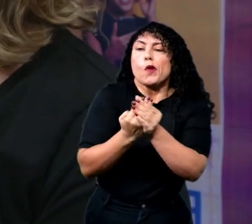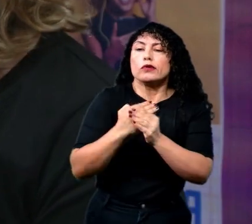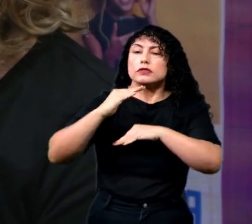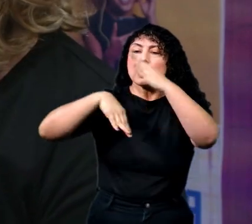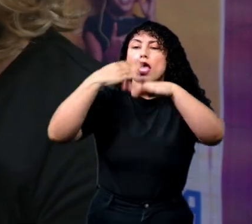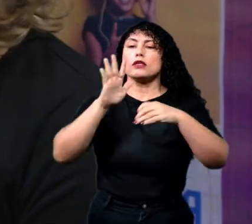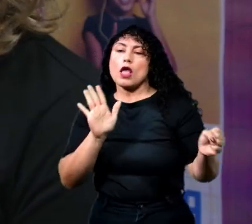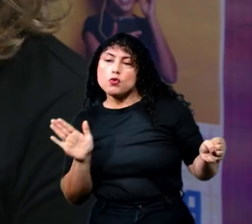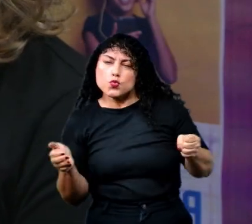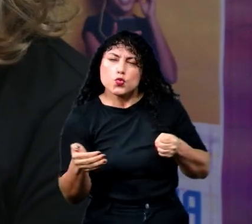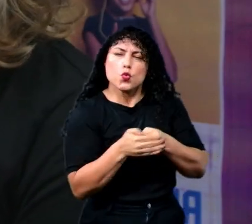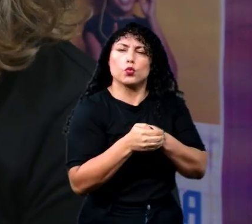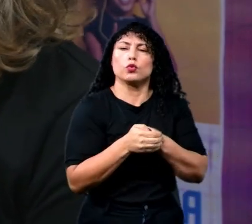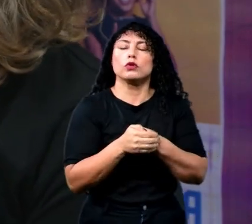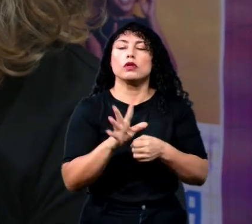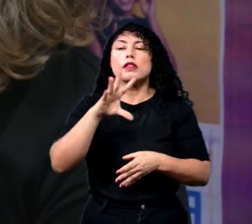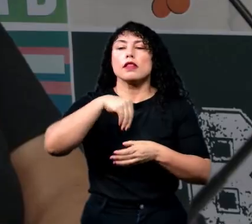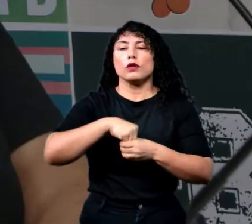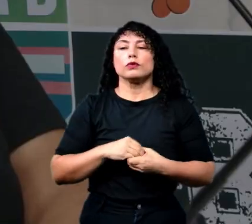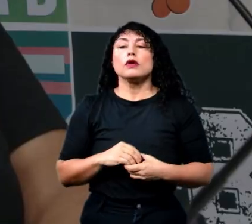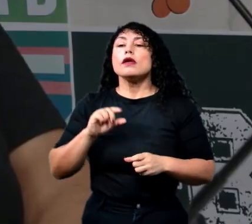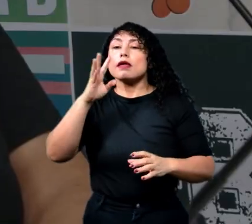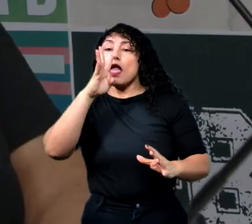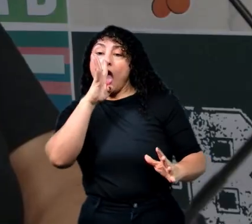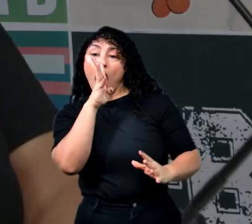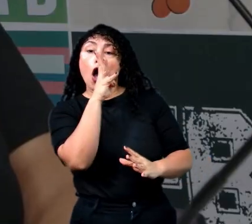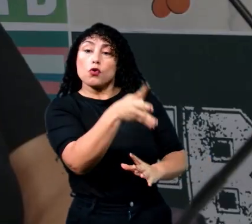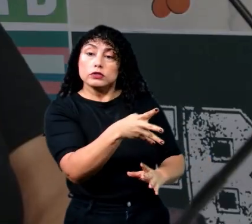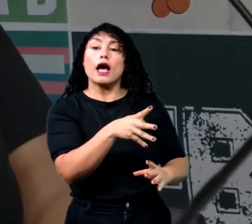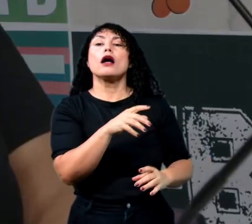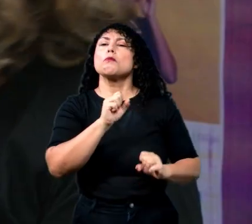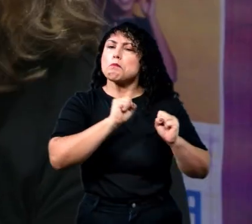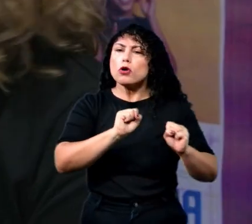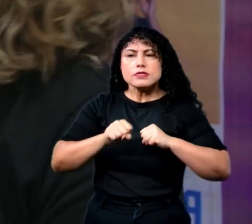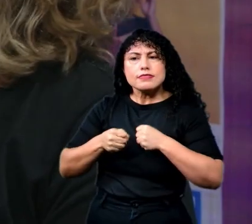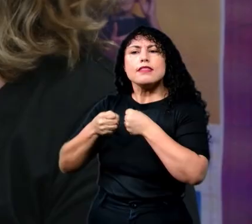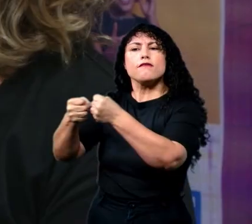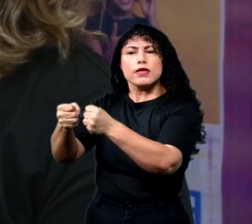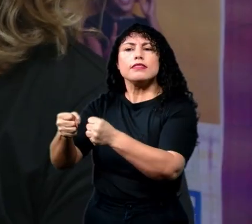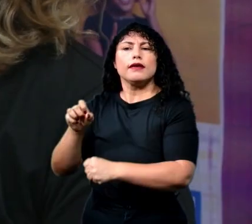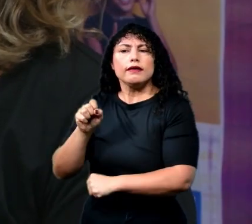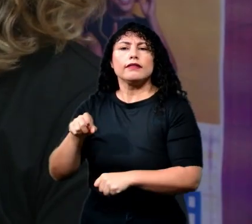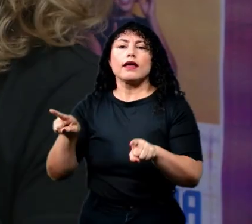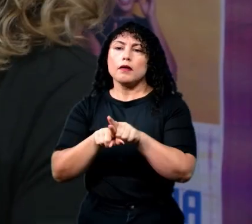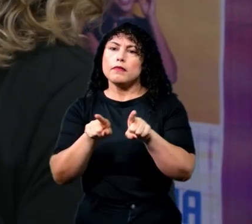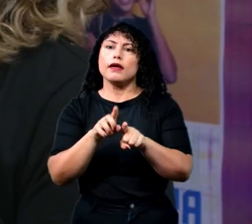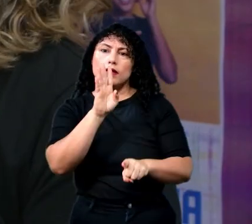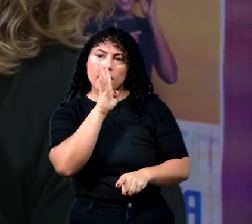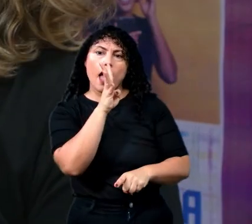maneira sigilosa, né? Dentro da... E quem é acusado pode se defender também, né? Sim. Quem é